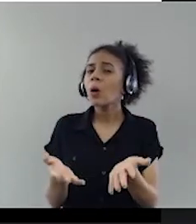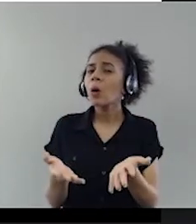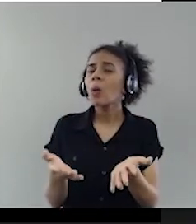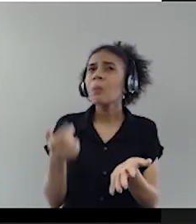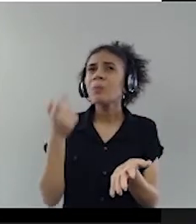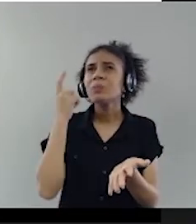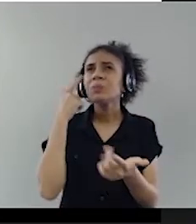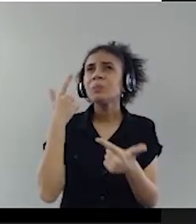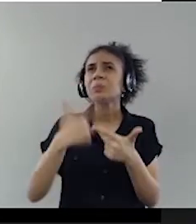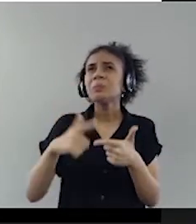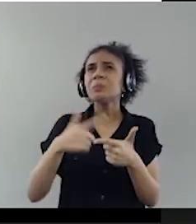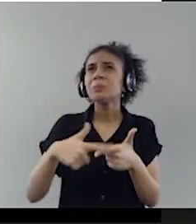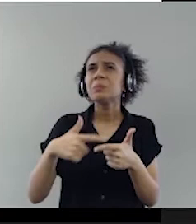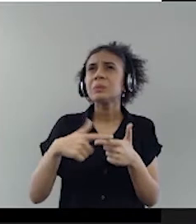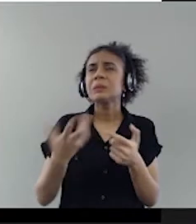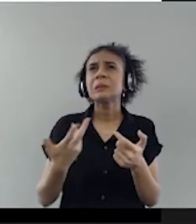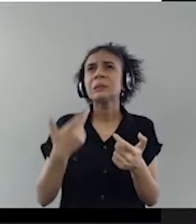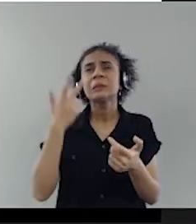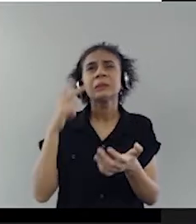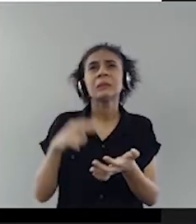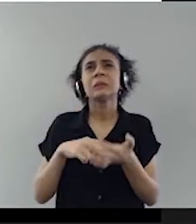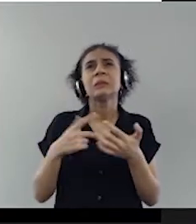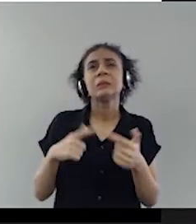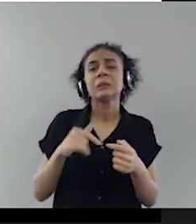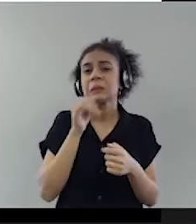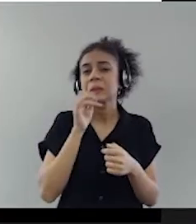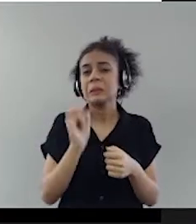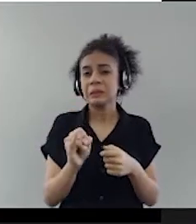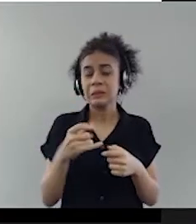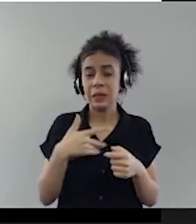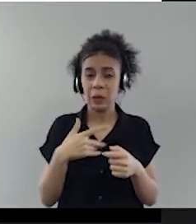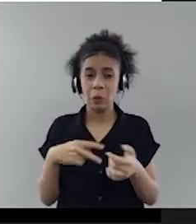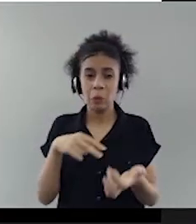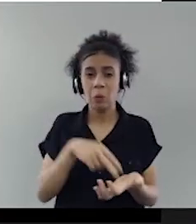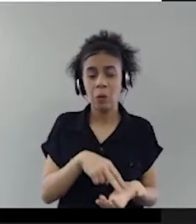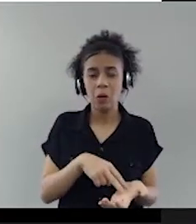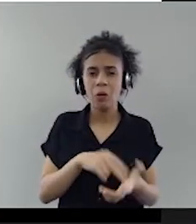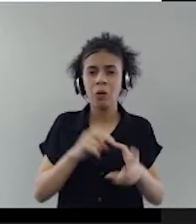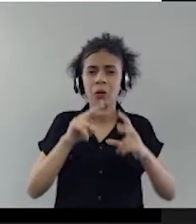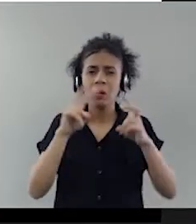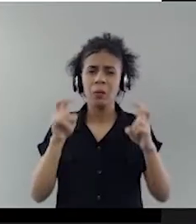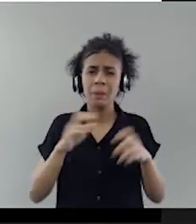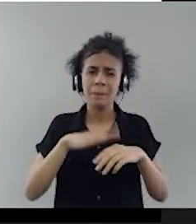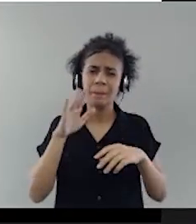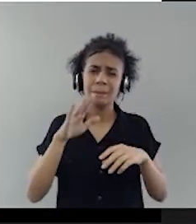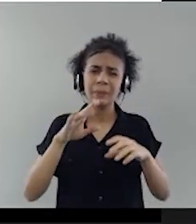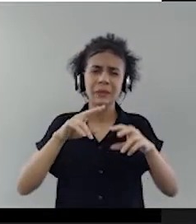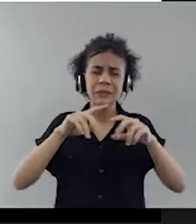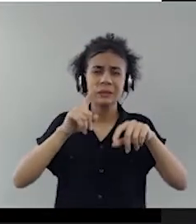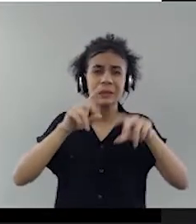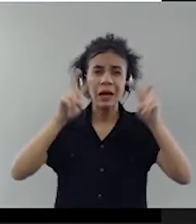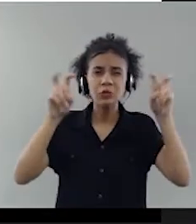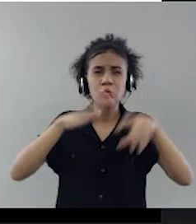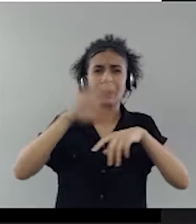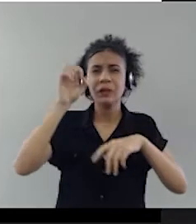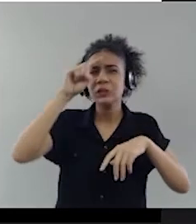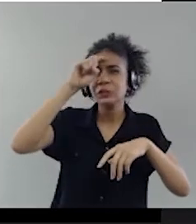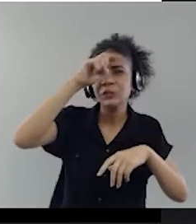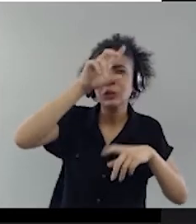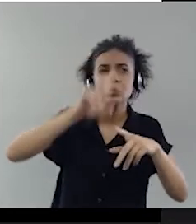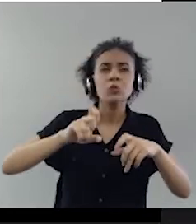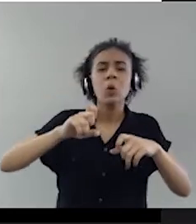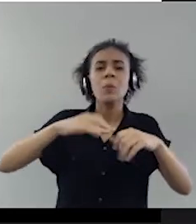de pensar o problema geram insegurança jurídica? Quer dizer, se eu trouxer parâmetros mais complexos para discutir a relação do